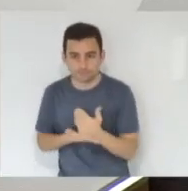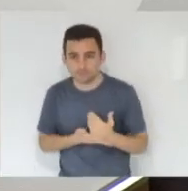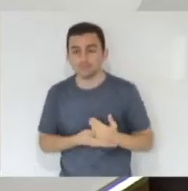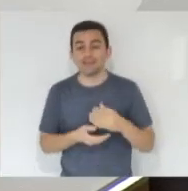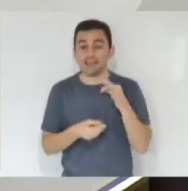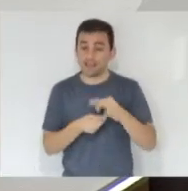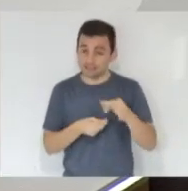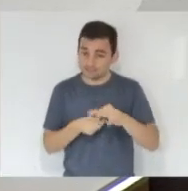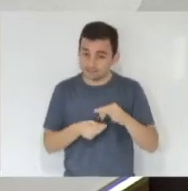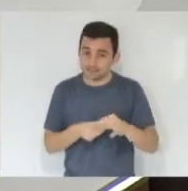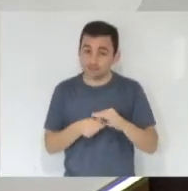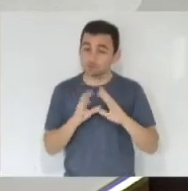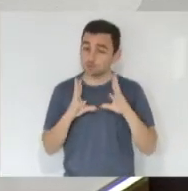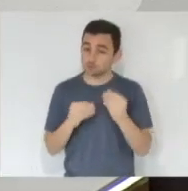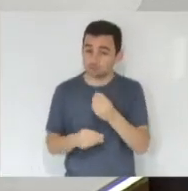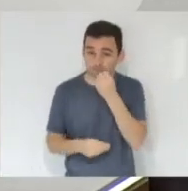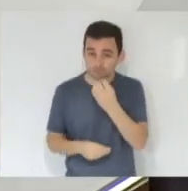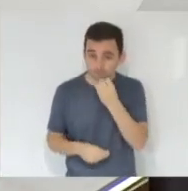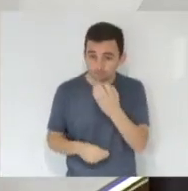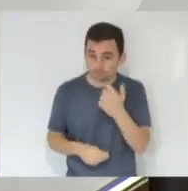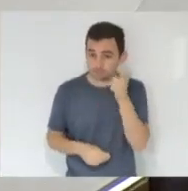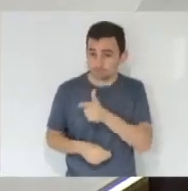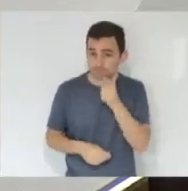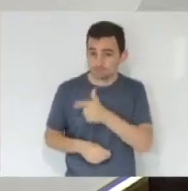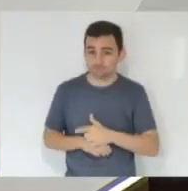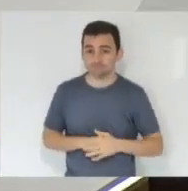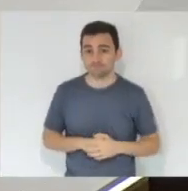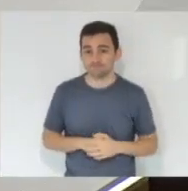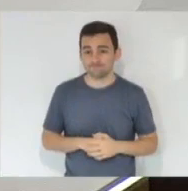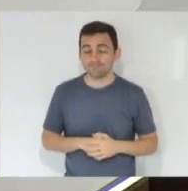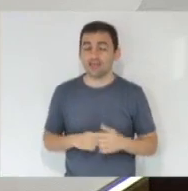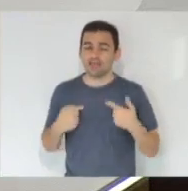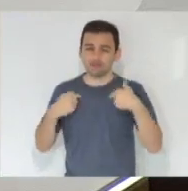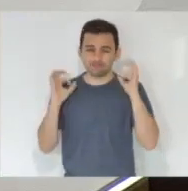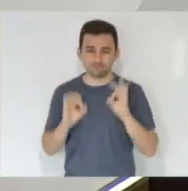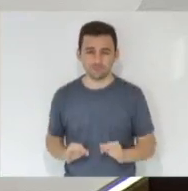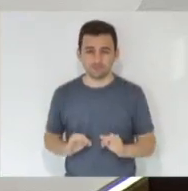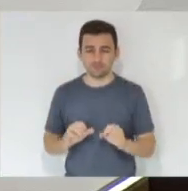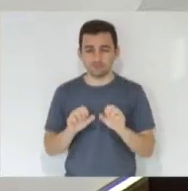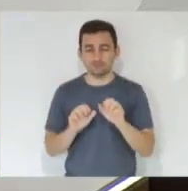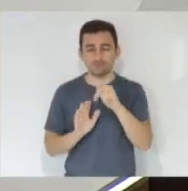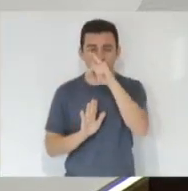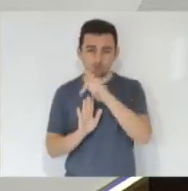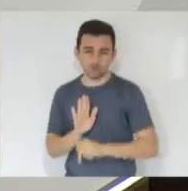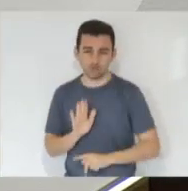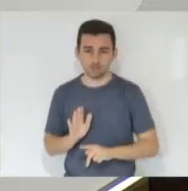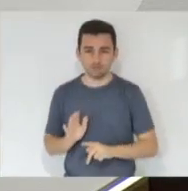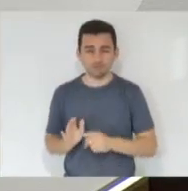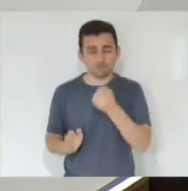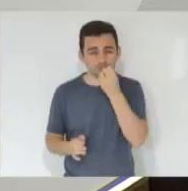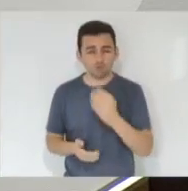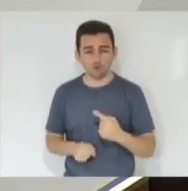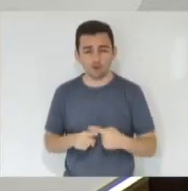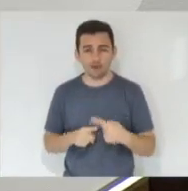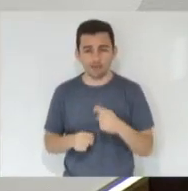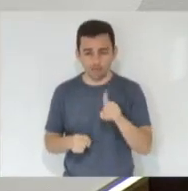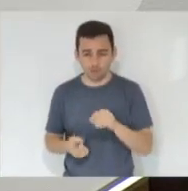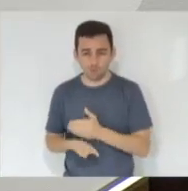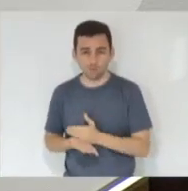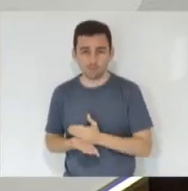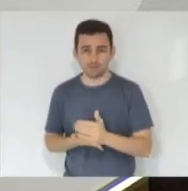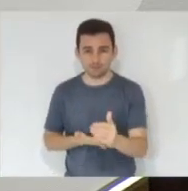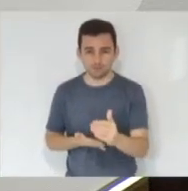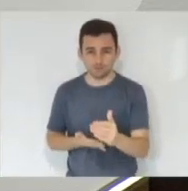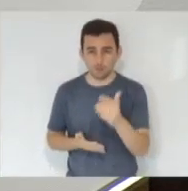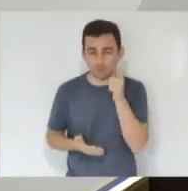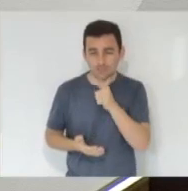que serão beneficiadas. Tenho certeza que esse projeto é apenas o início. Ao reconhecer seus